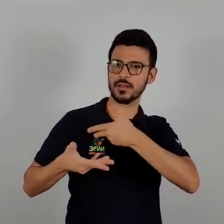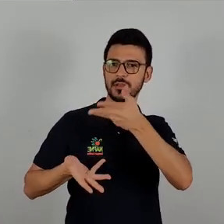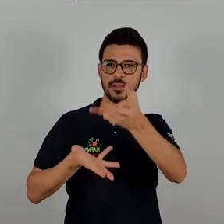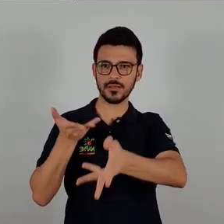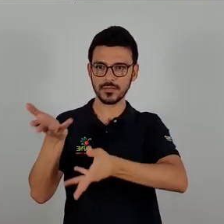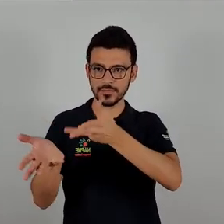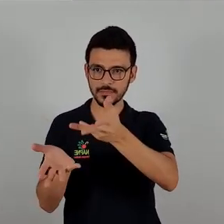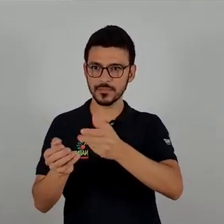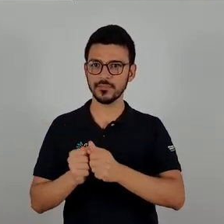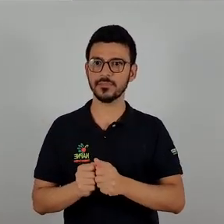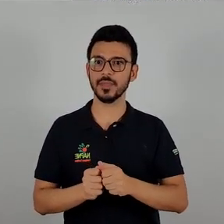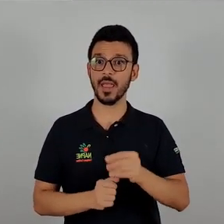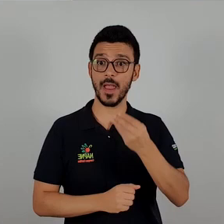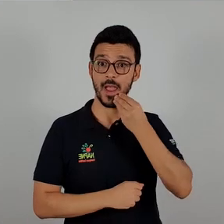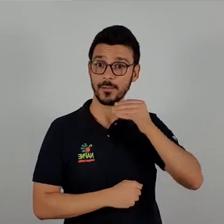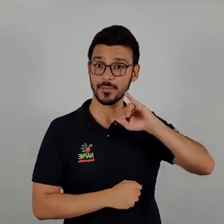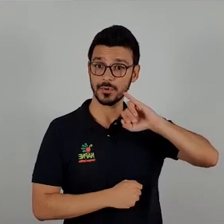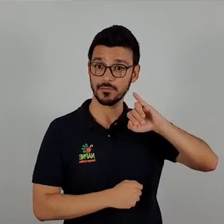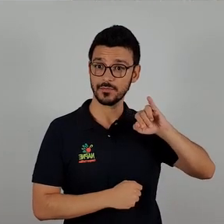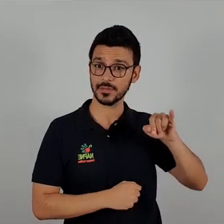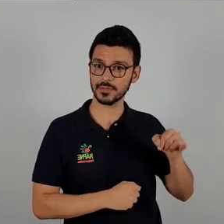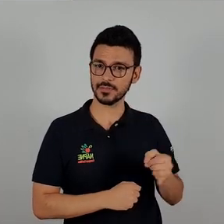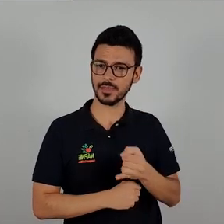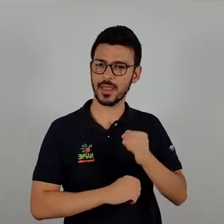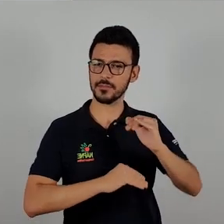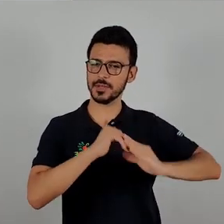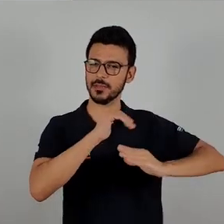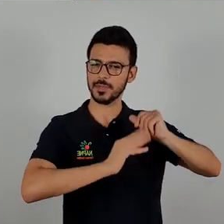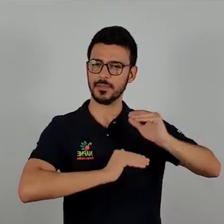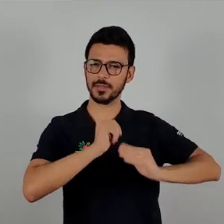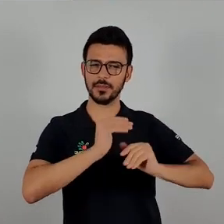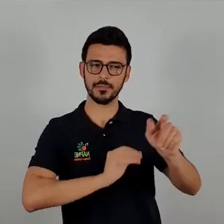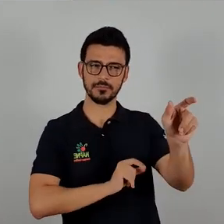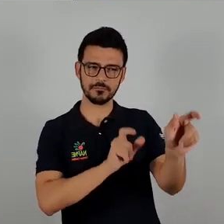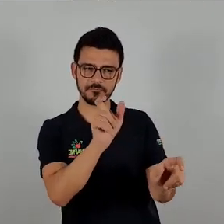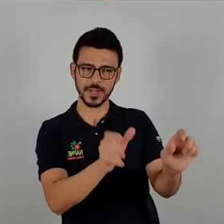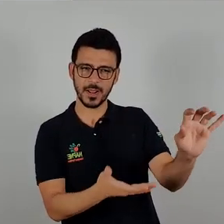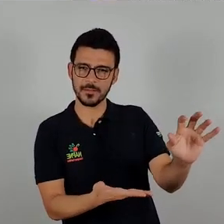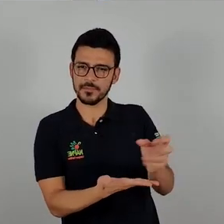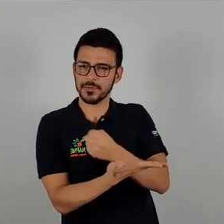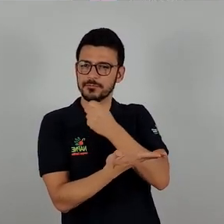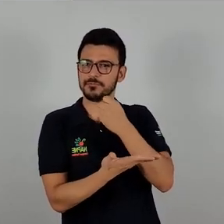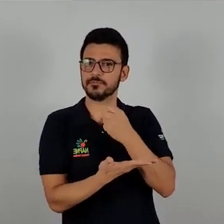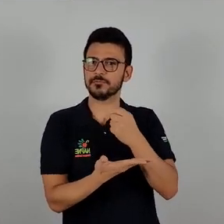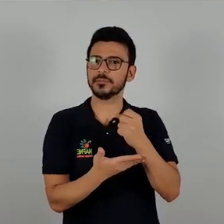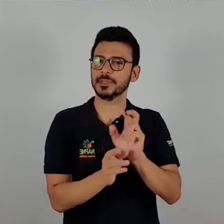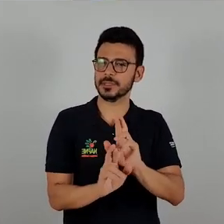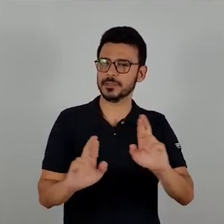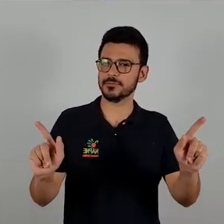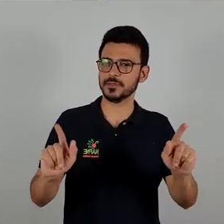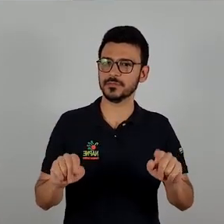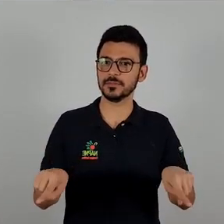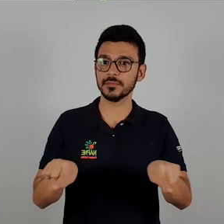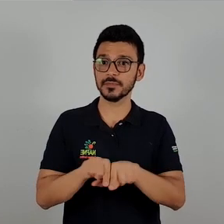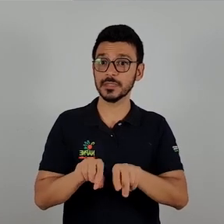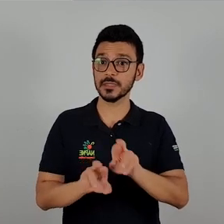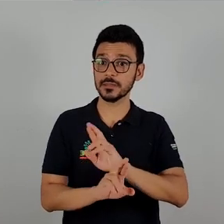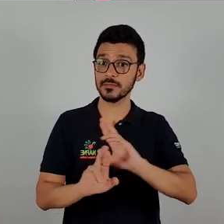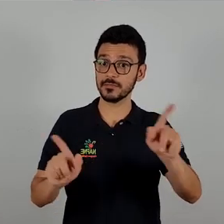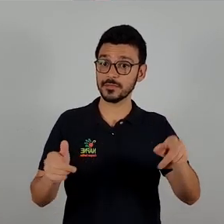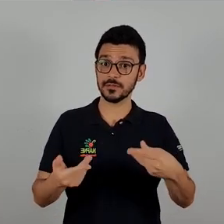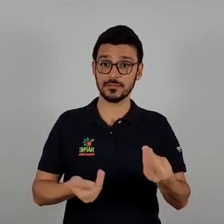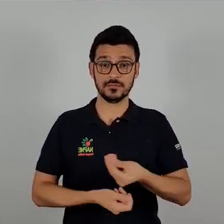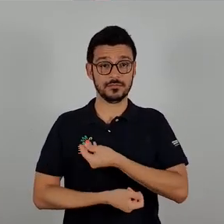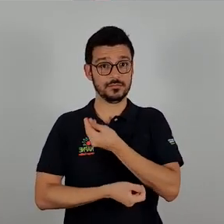parte da sua cura, de uma prevenção, de uma saúde muito melhor, de um cuidado para aquele que você ama, para aquele que